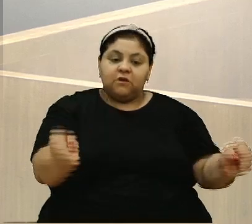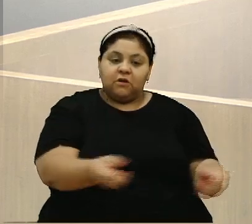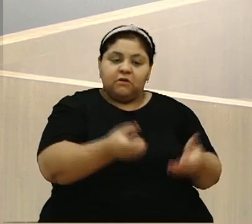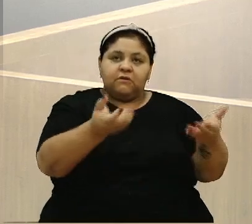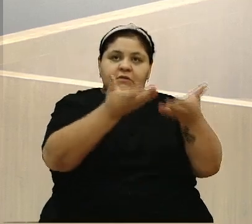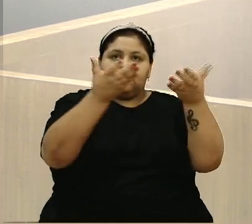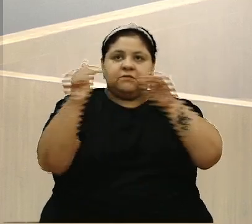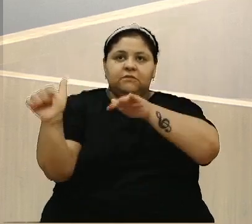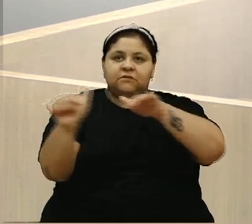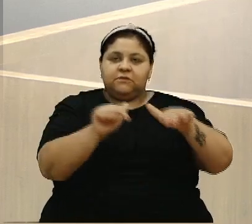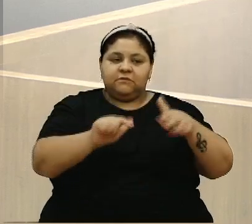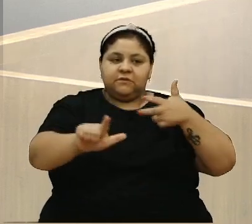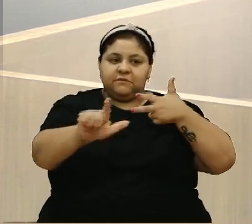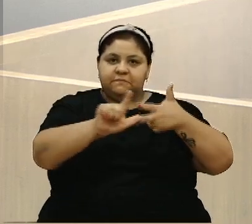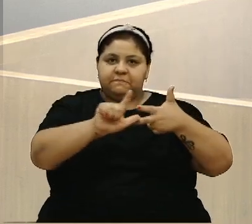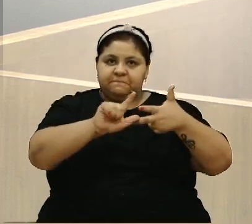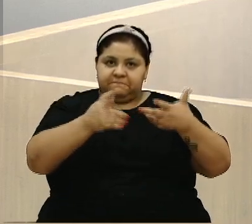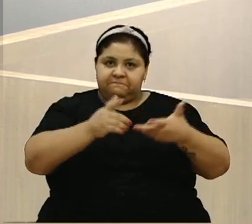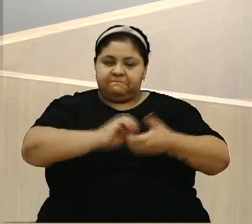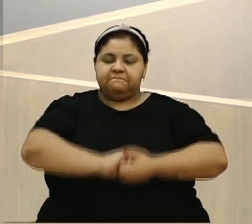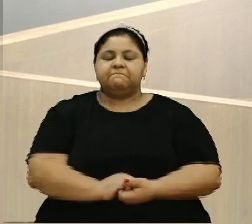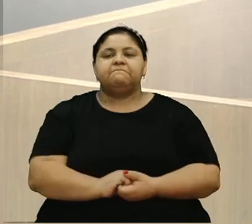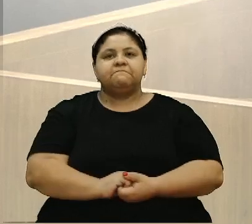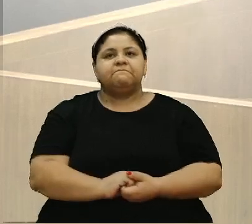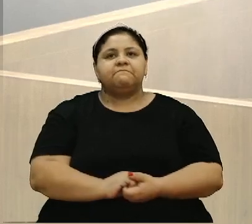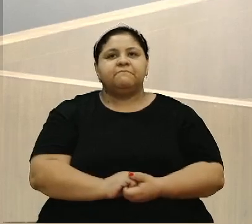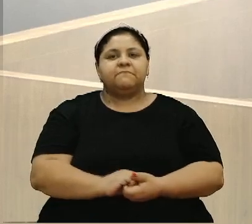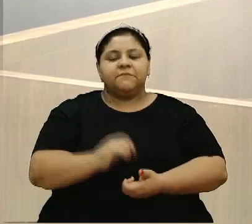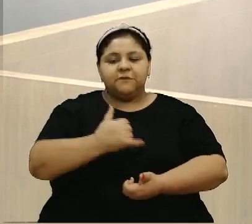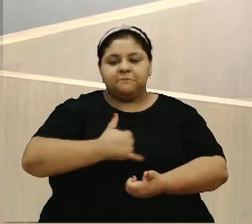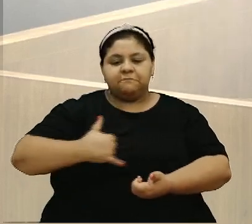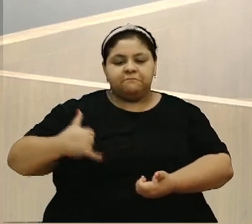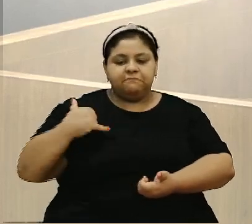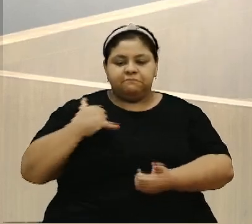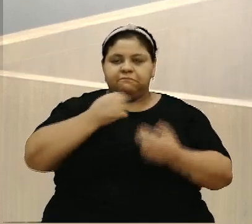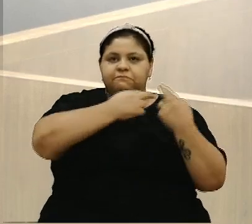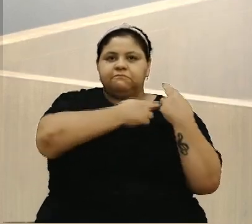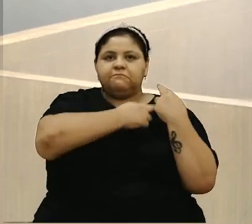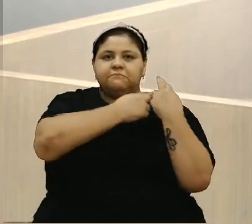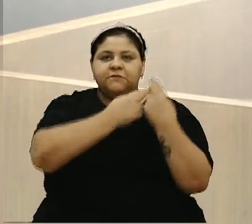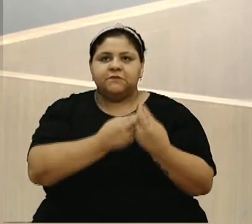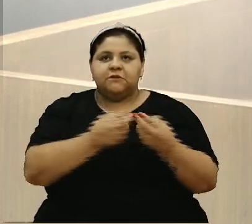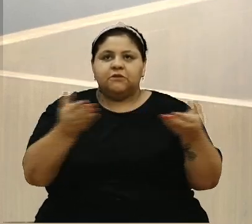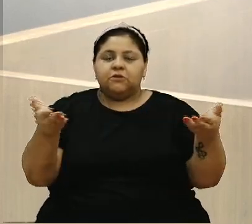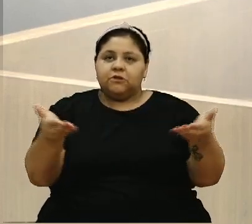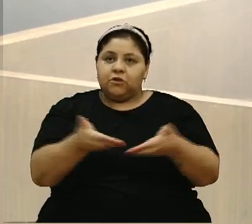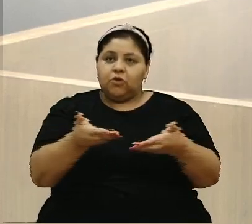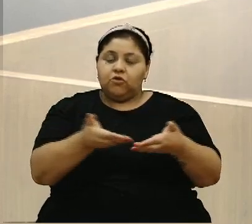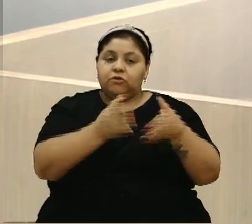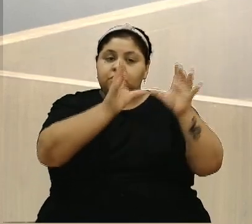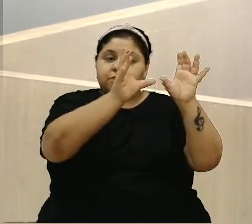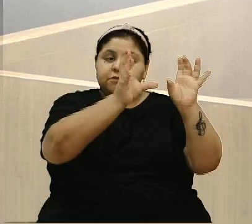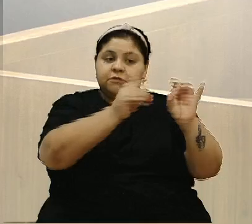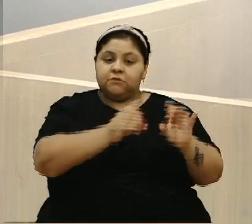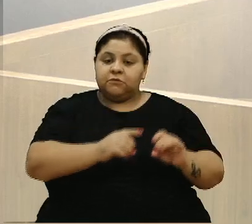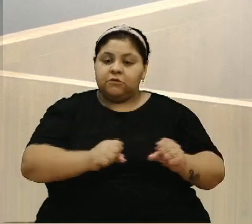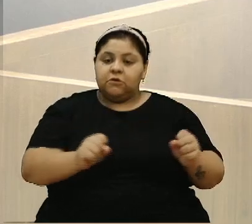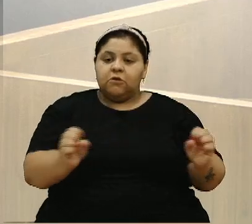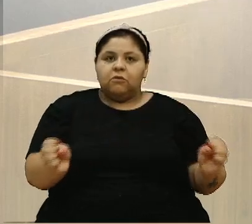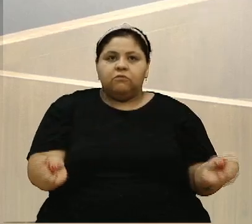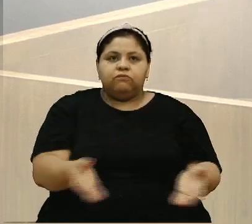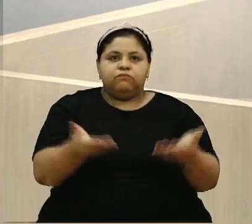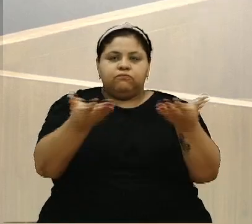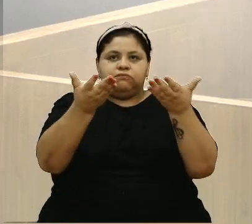a Semana do Legislativo. É com grande honra e responsabilidade que nessa ocasião especial celebramos